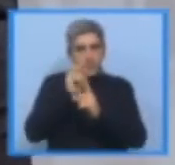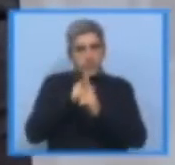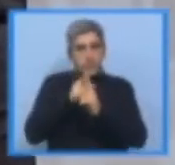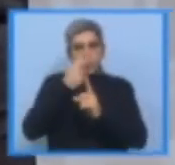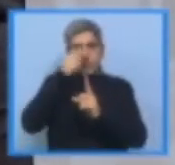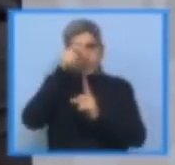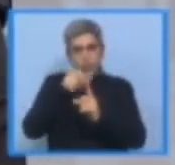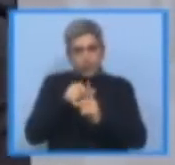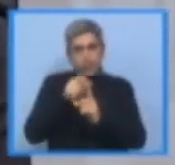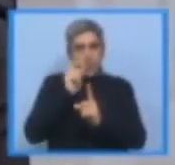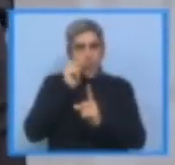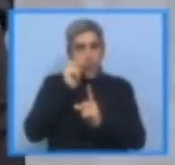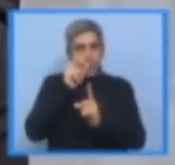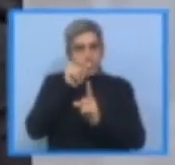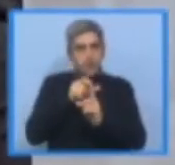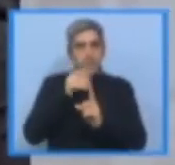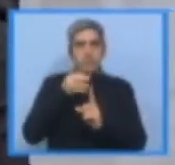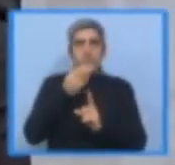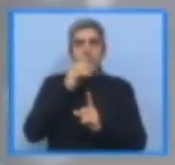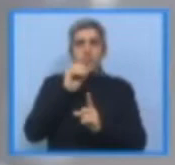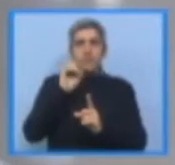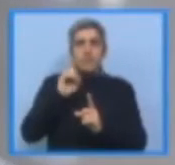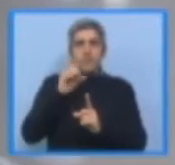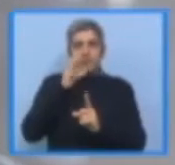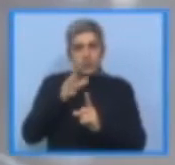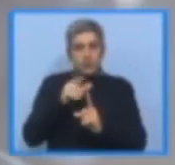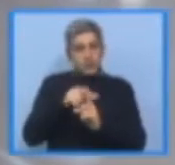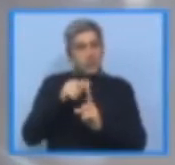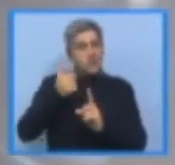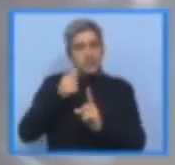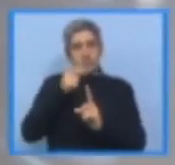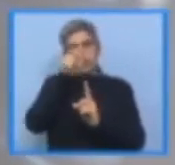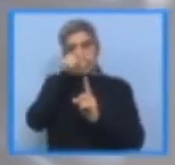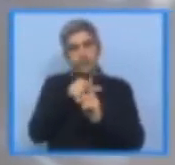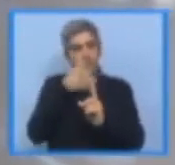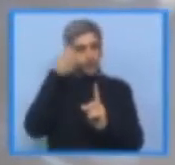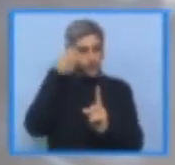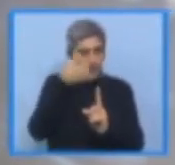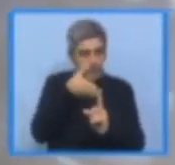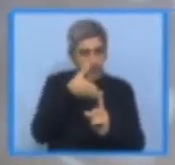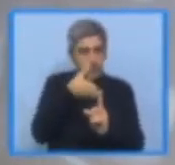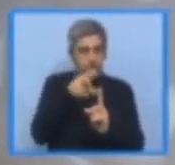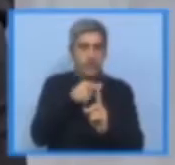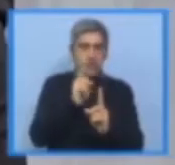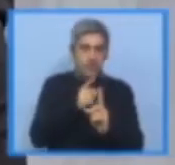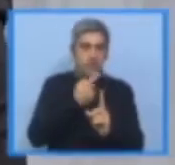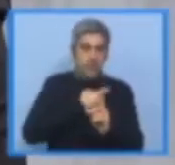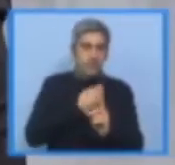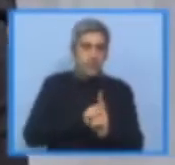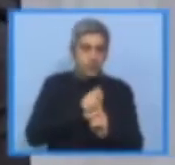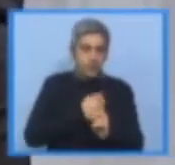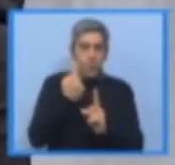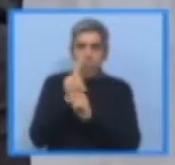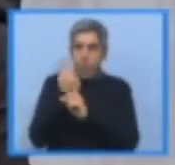o homem. Penso que foi Paulo VI que disse isto. E isto é fundamental. Nós, se tivermos no centro das nossas